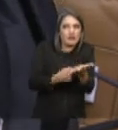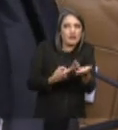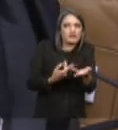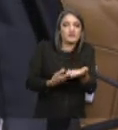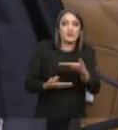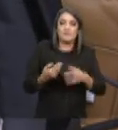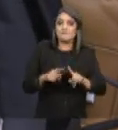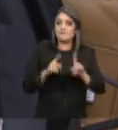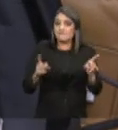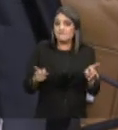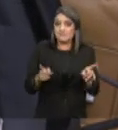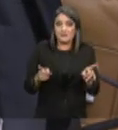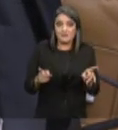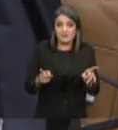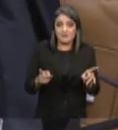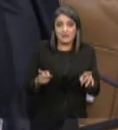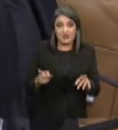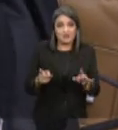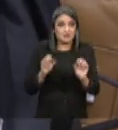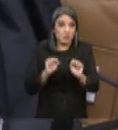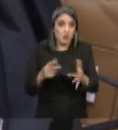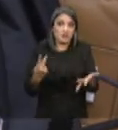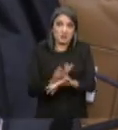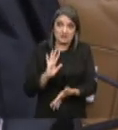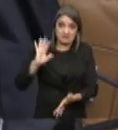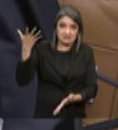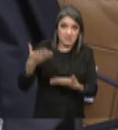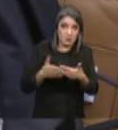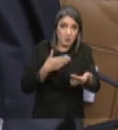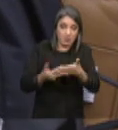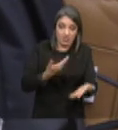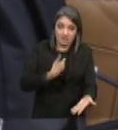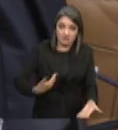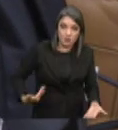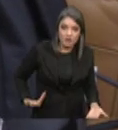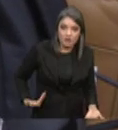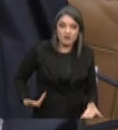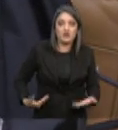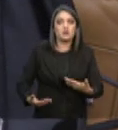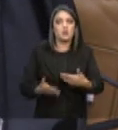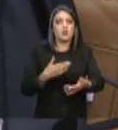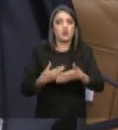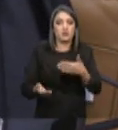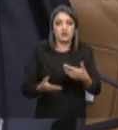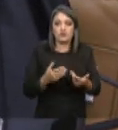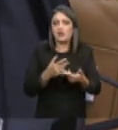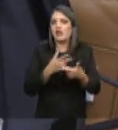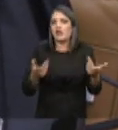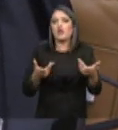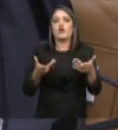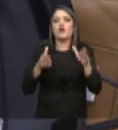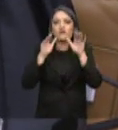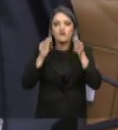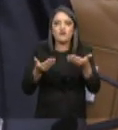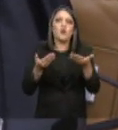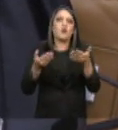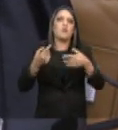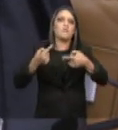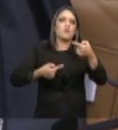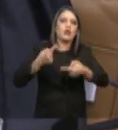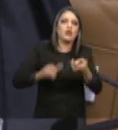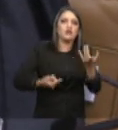nenhum Governo está salvo Qualquer que seja o espectro político ideológico de seu